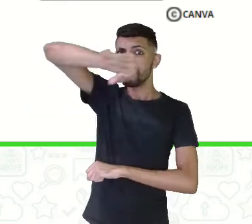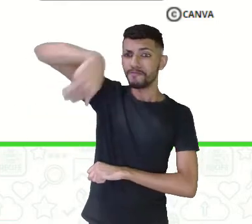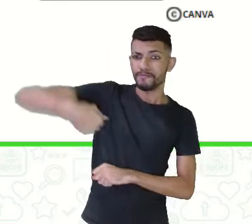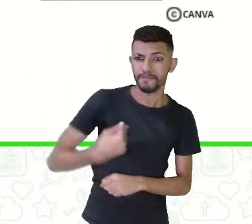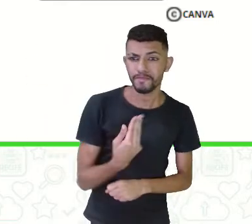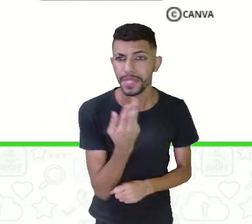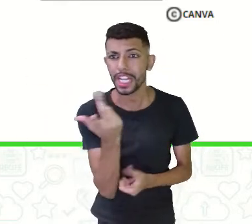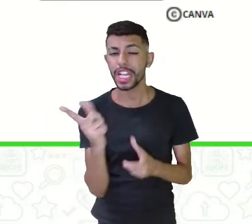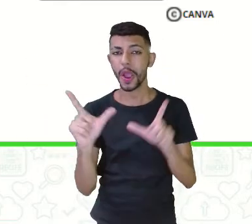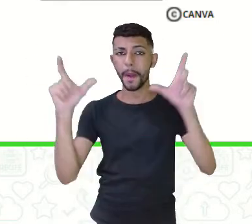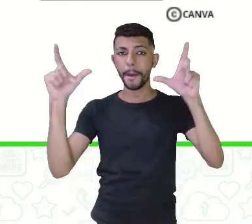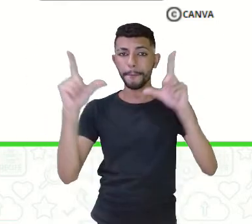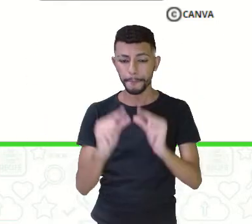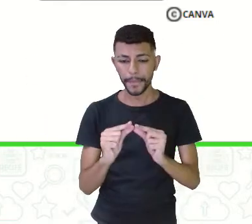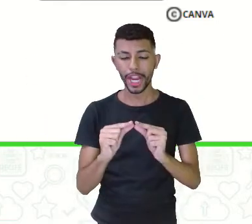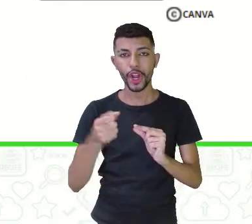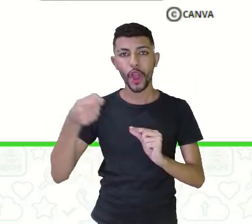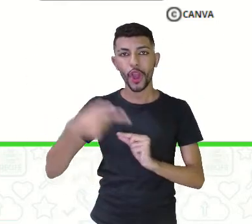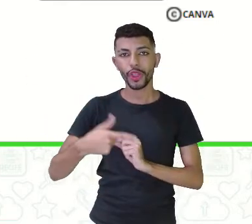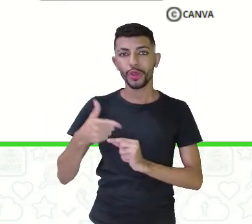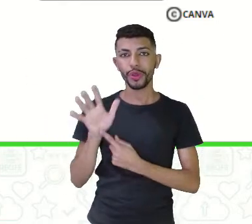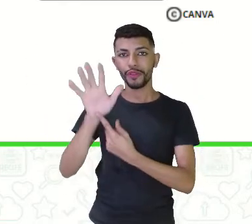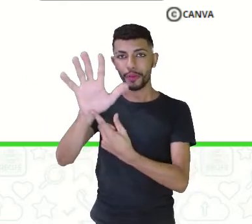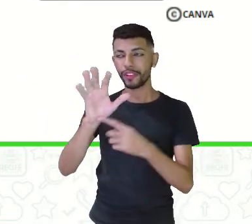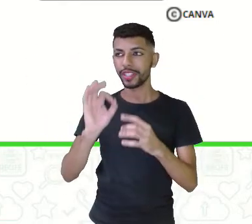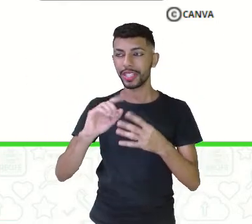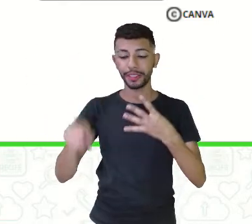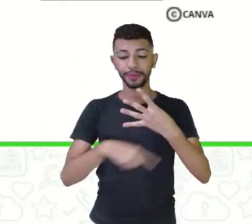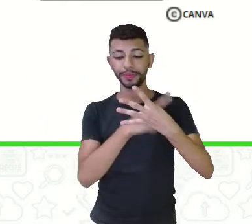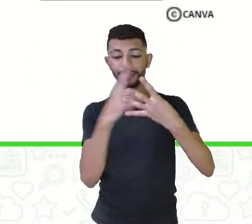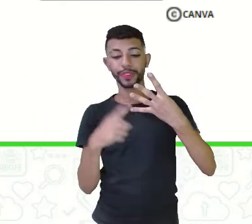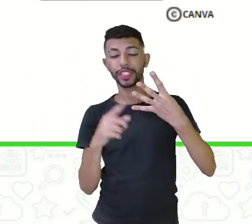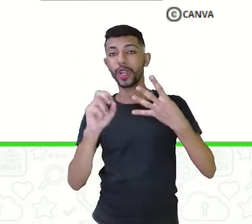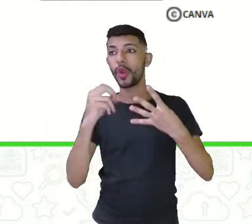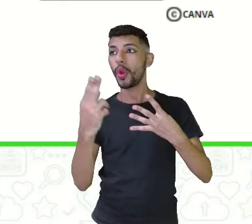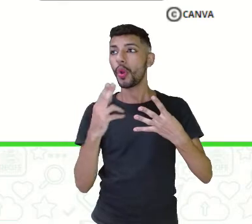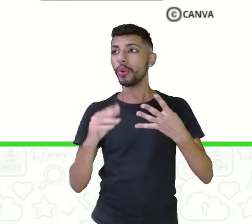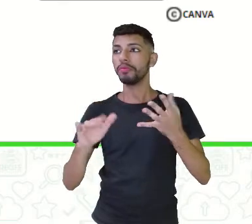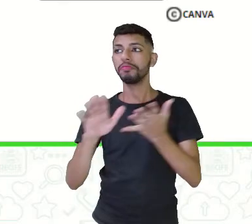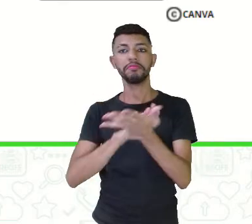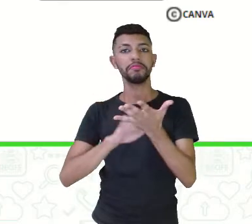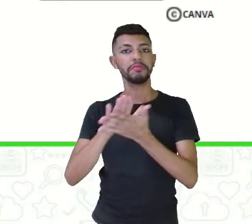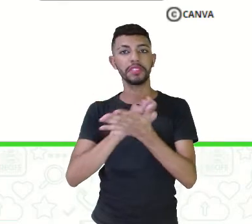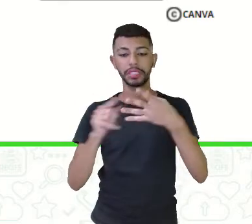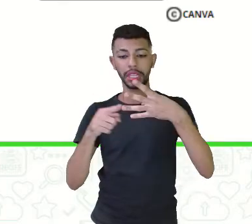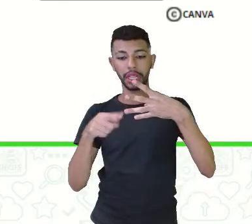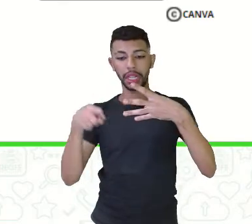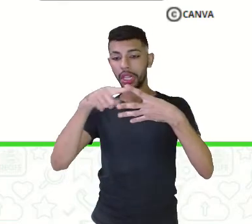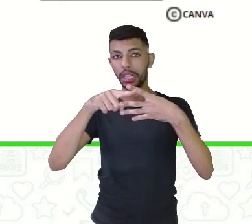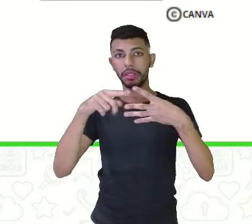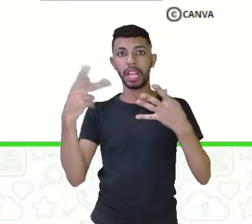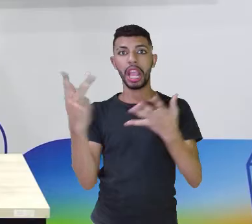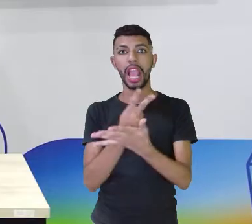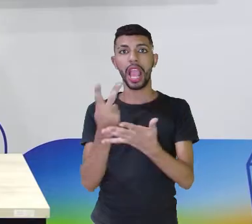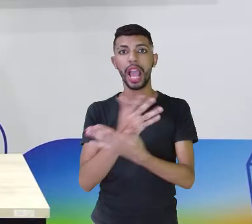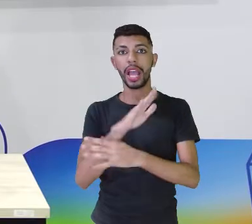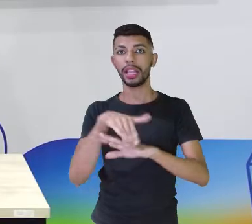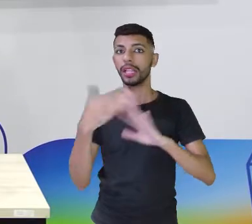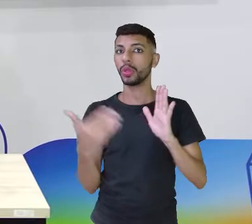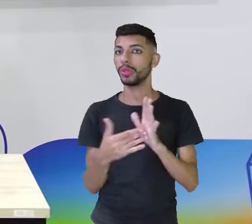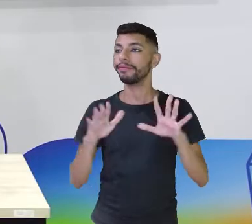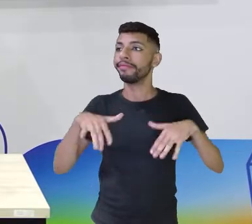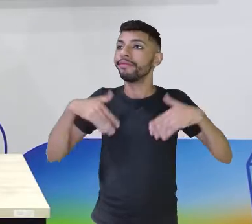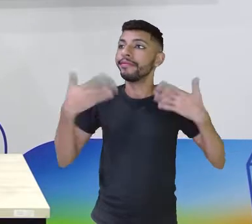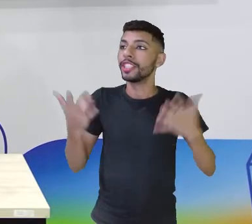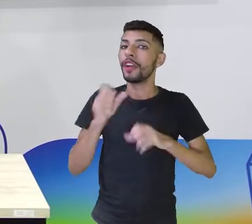vezes menor que o apresentado? Ou nenhuma das respostas estão corretas? Você pode marcar